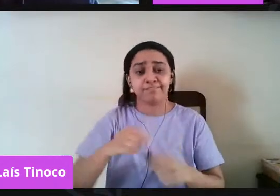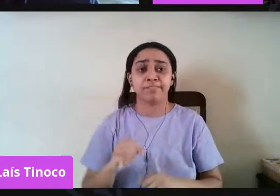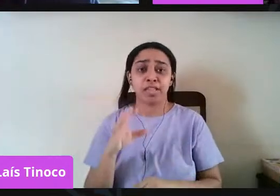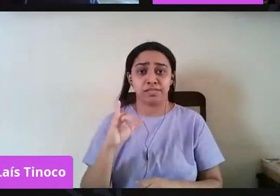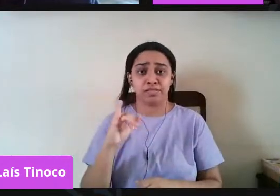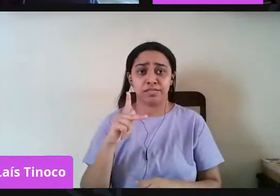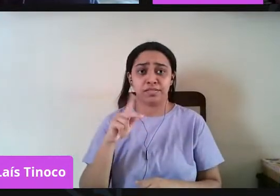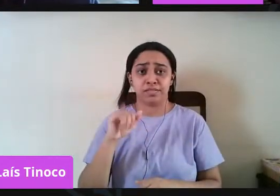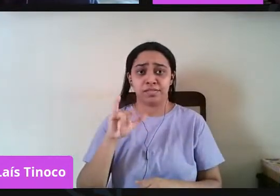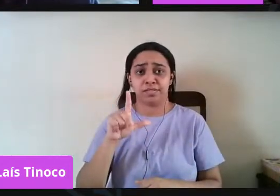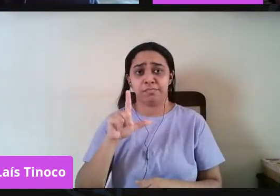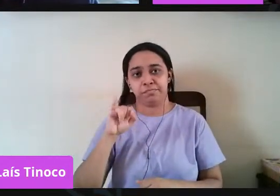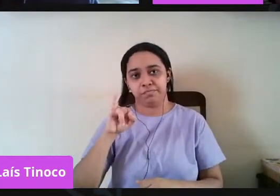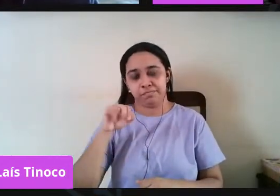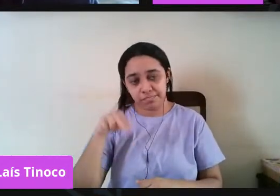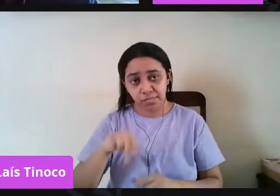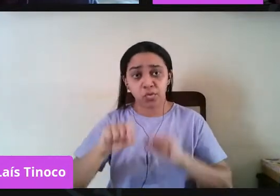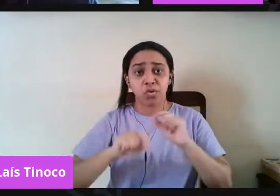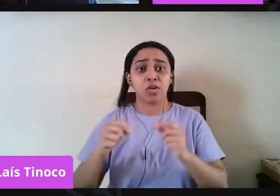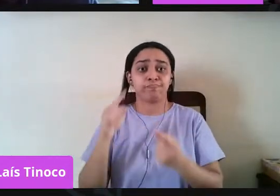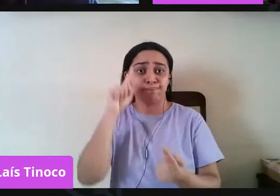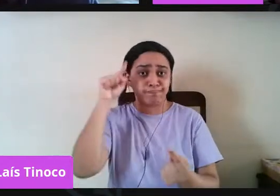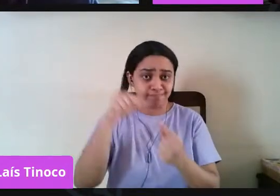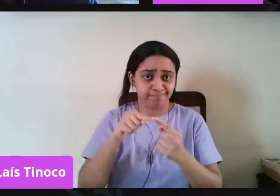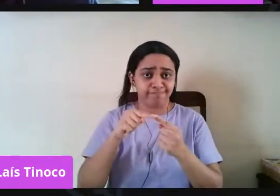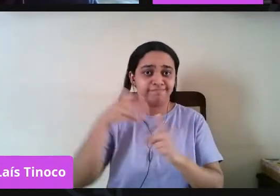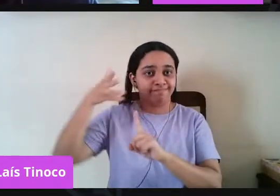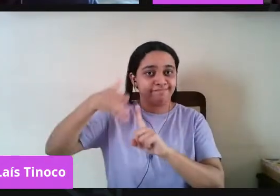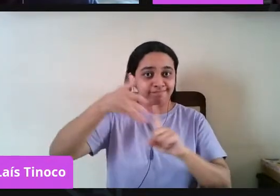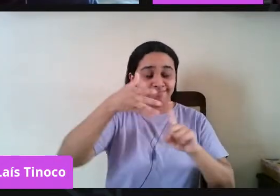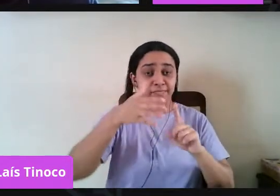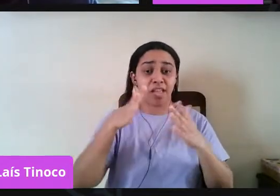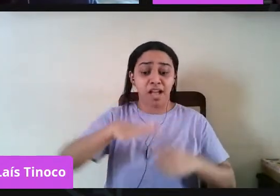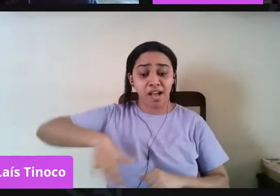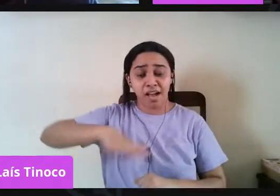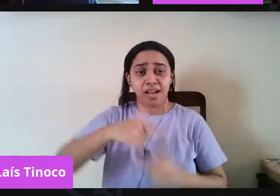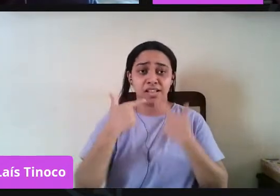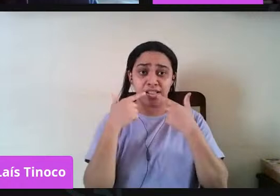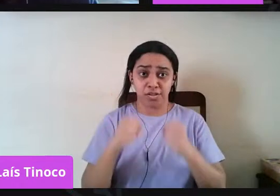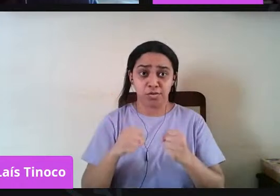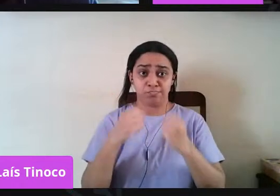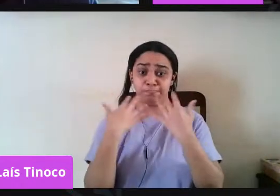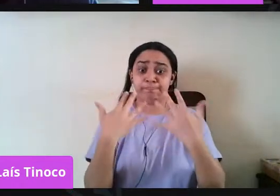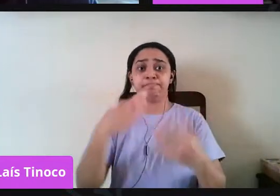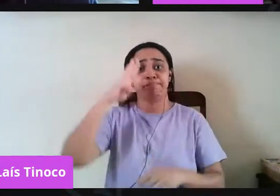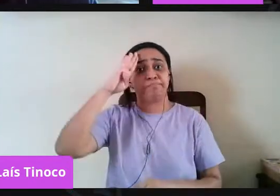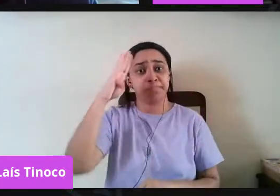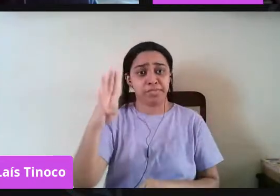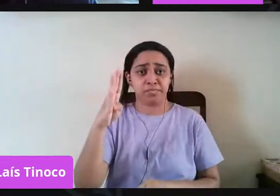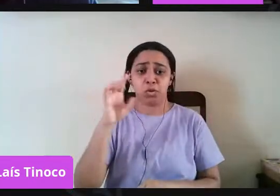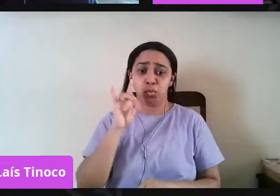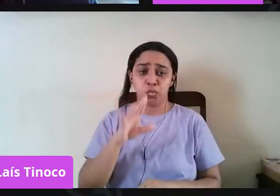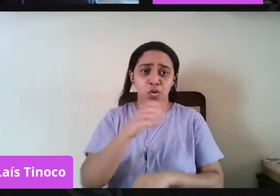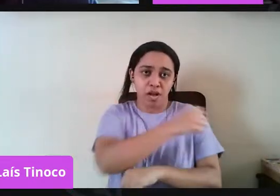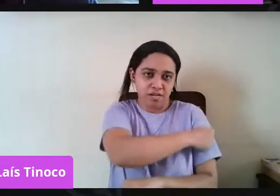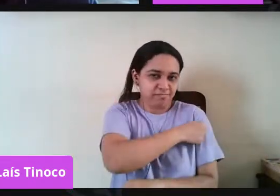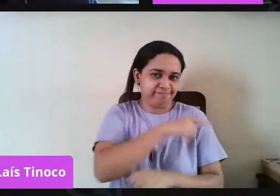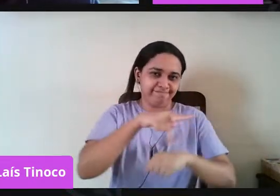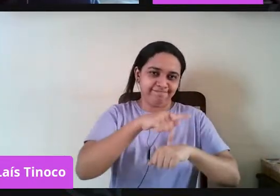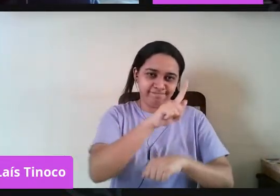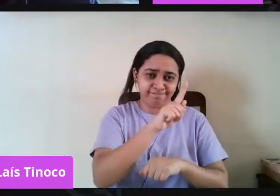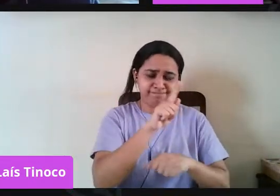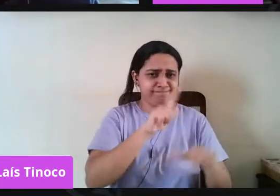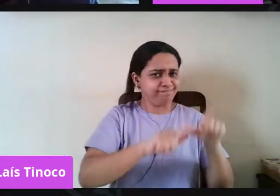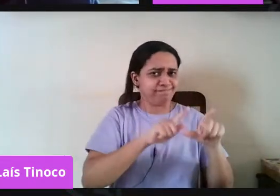como objetivo promover palestras na área de linguística e, como público-alvo, além dos alunos dos programas de pós-graduação